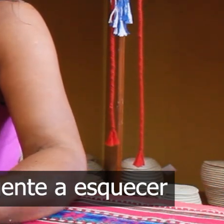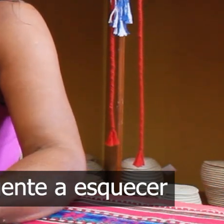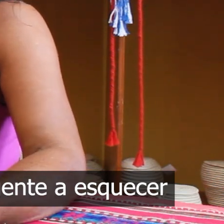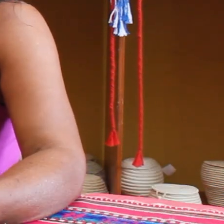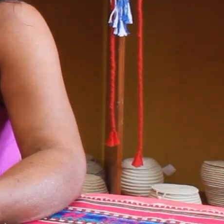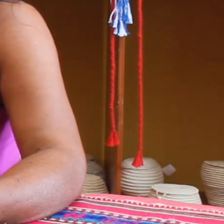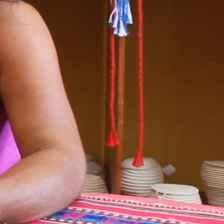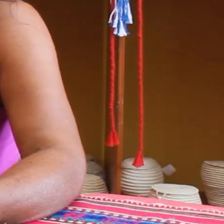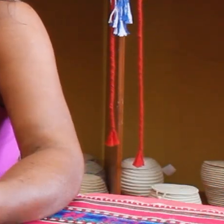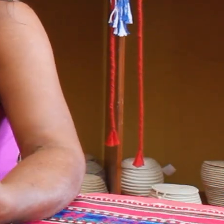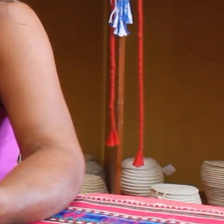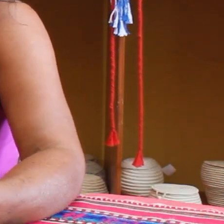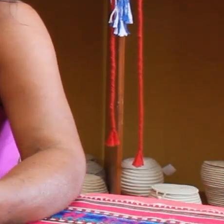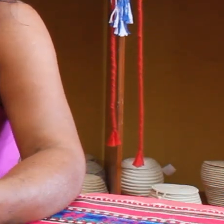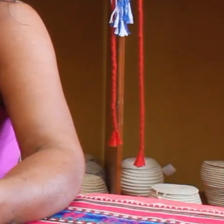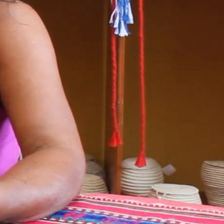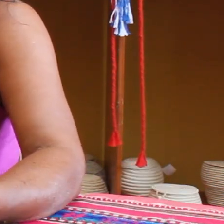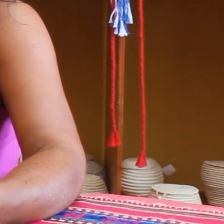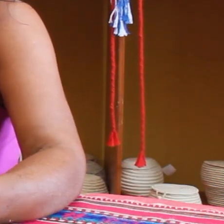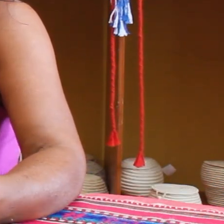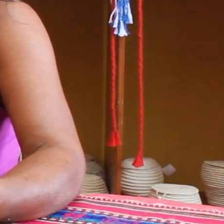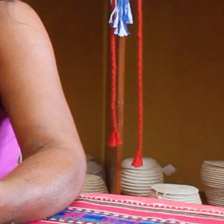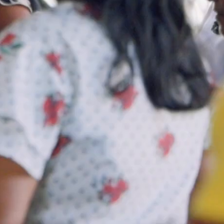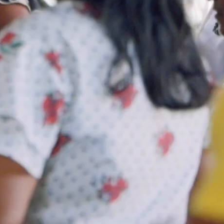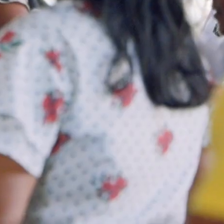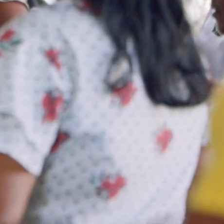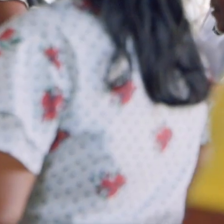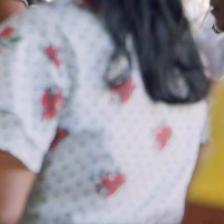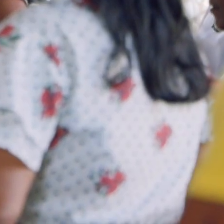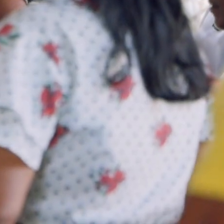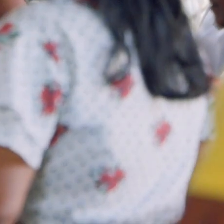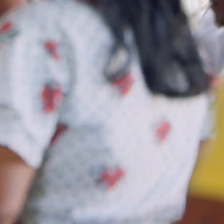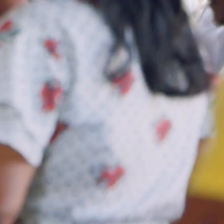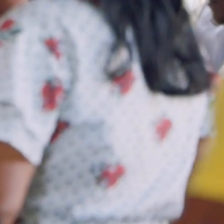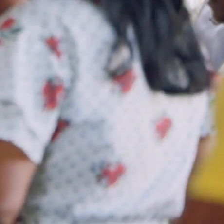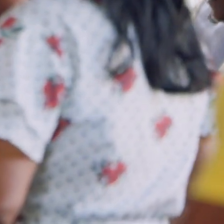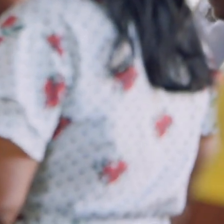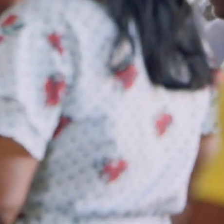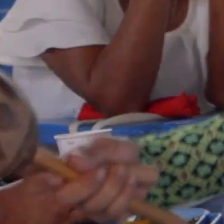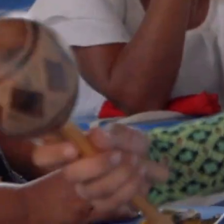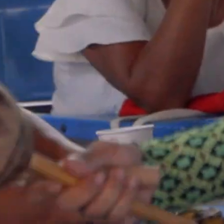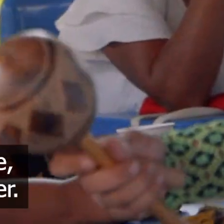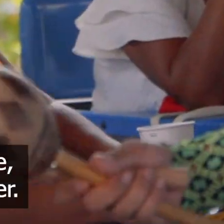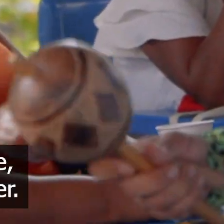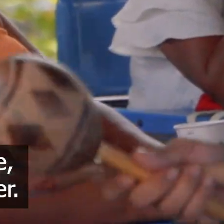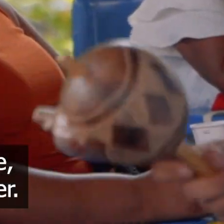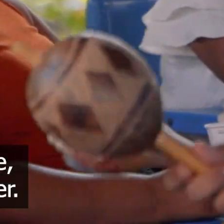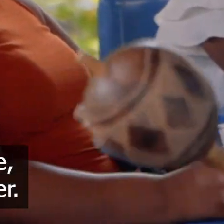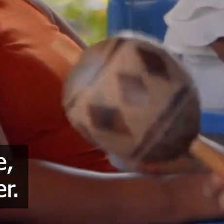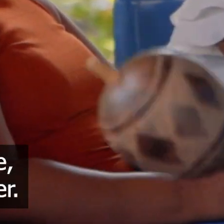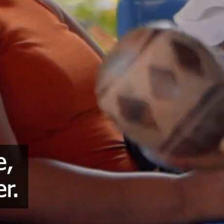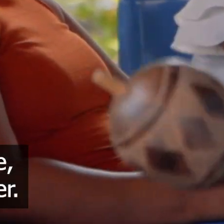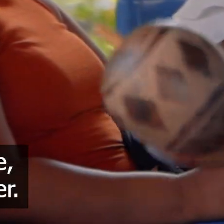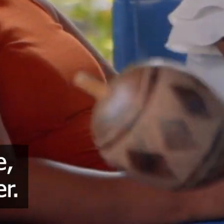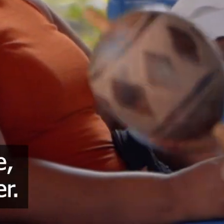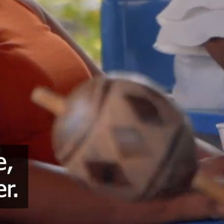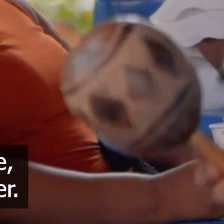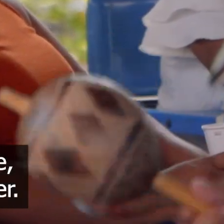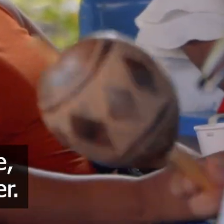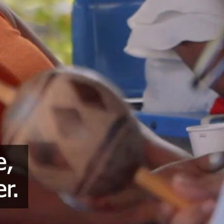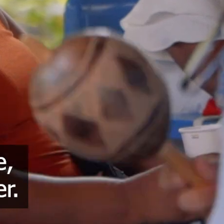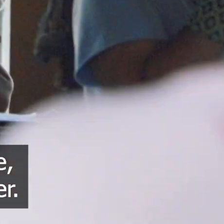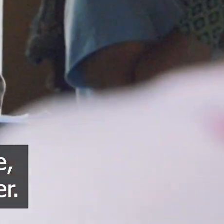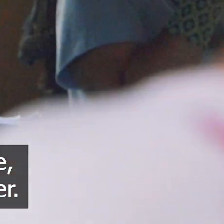gente a esquecer nossa cultura, nossa dança, nossa comida. E como a gente sempre fala, ele dizia isso era pecado, isso